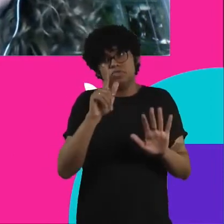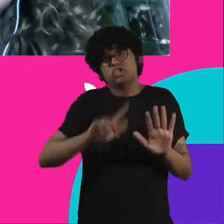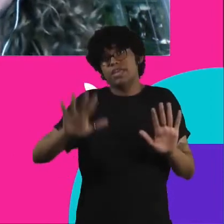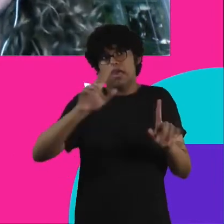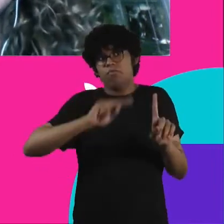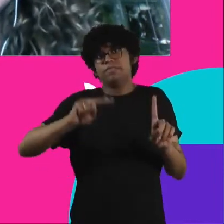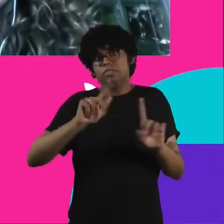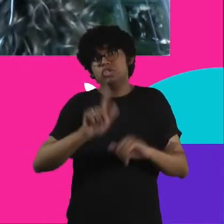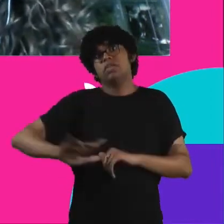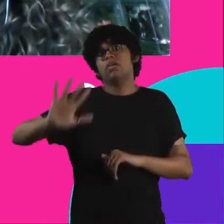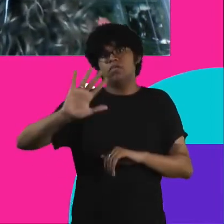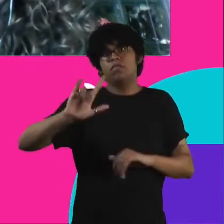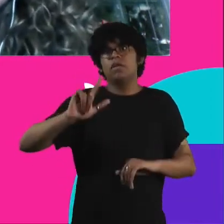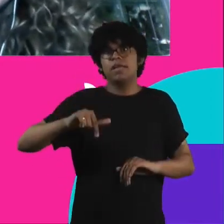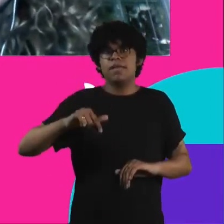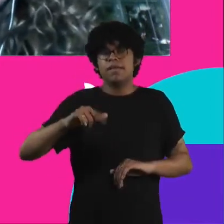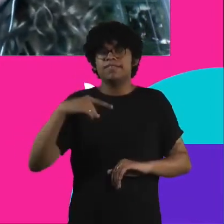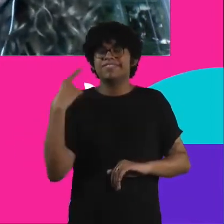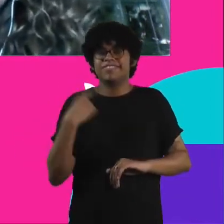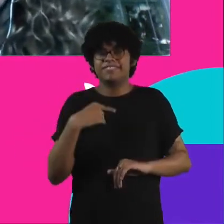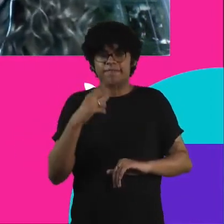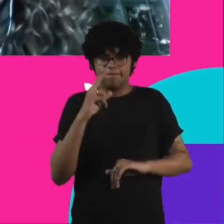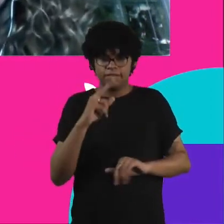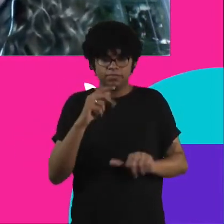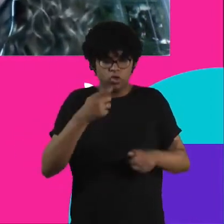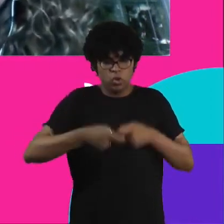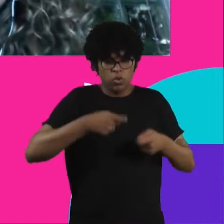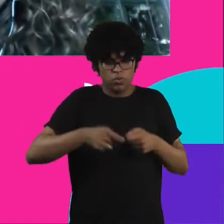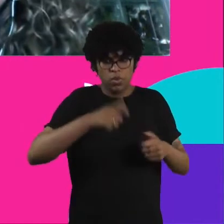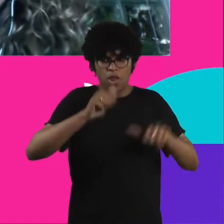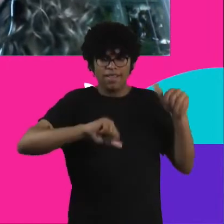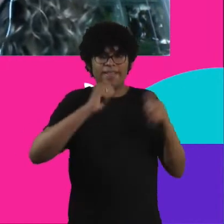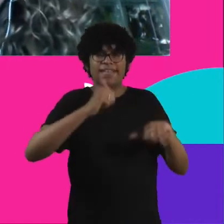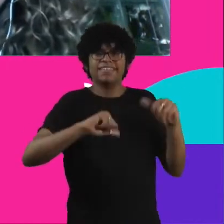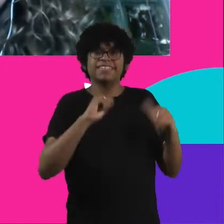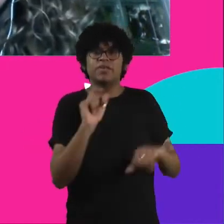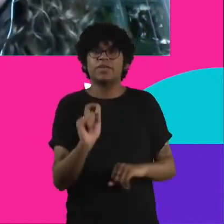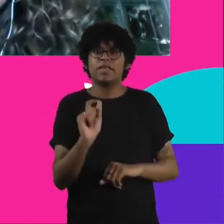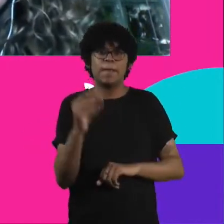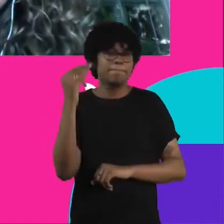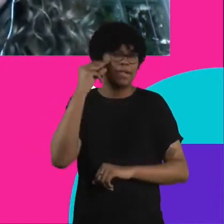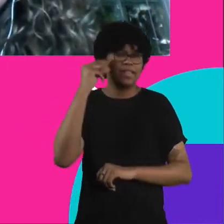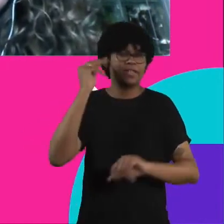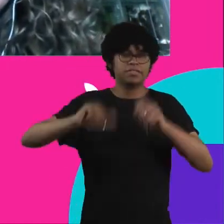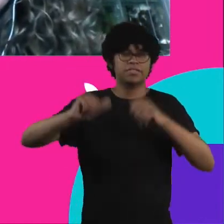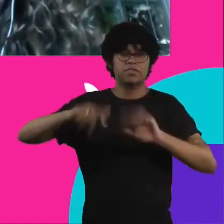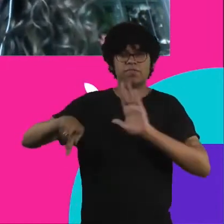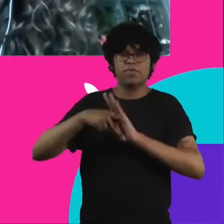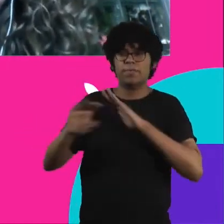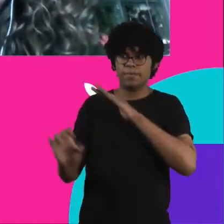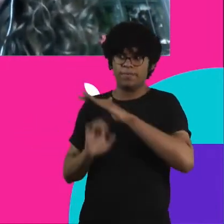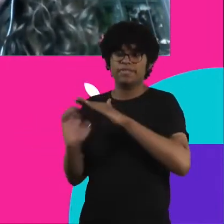muito, muito difícil. Mas a gente mediu isso dentro no Instituto, a gente mediu a maturidade analítica das organizações,